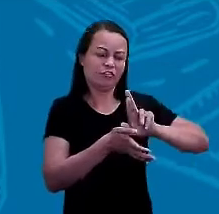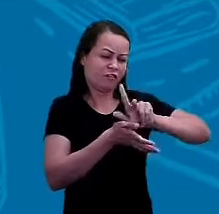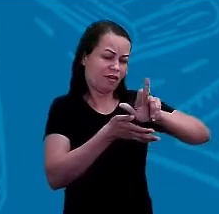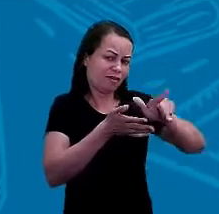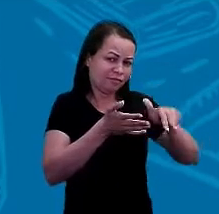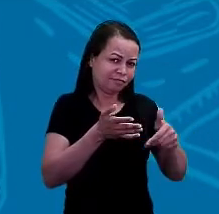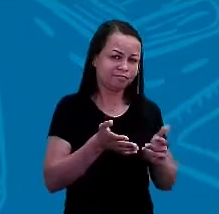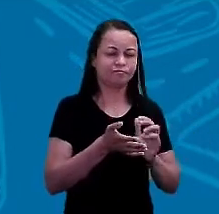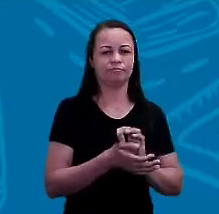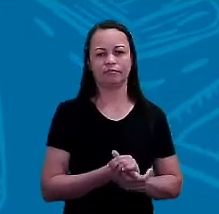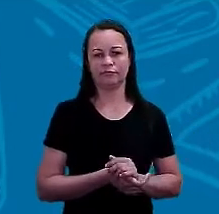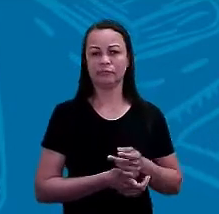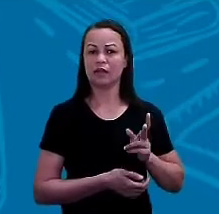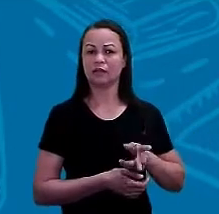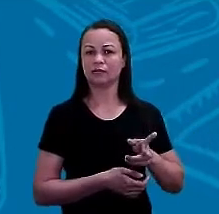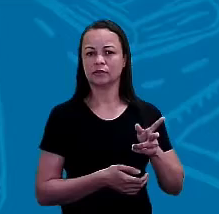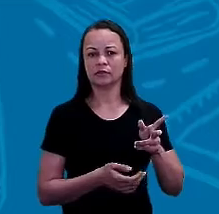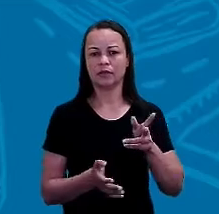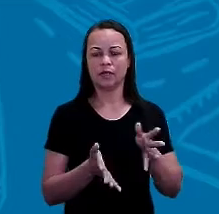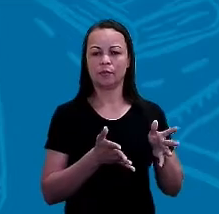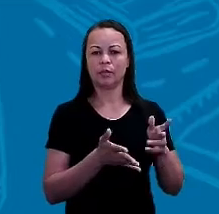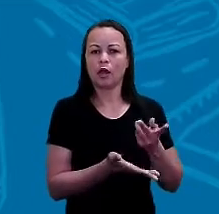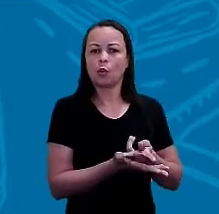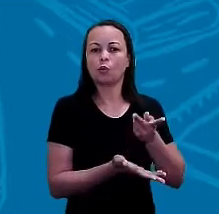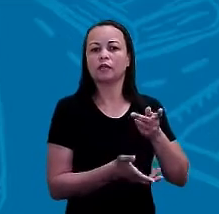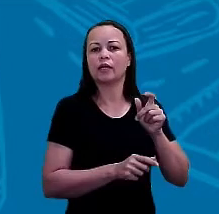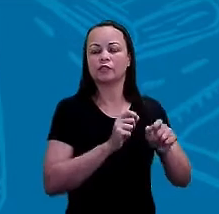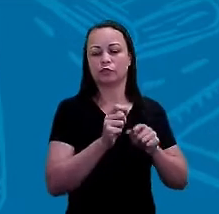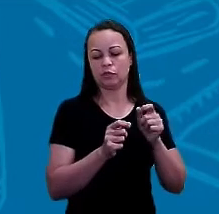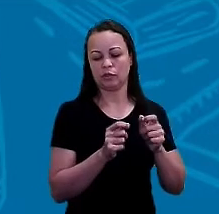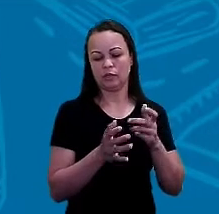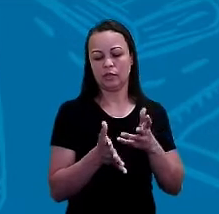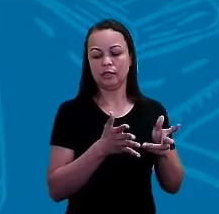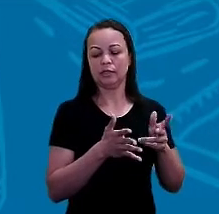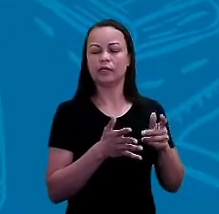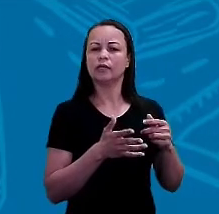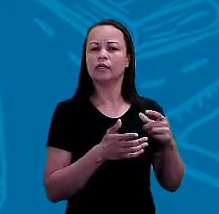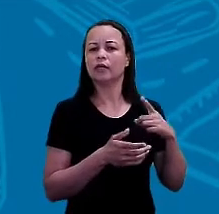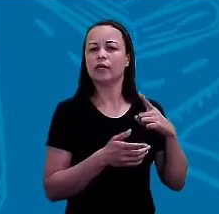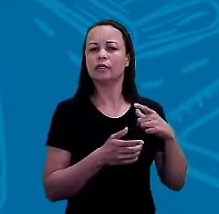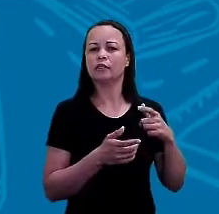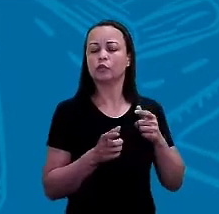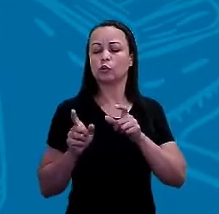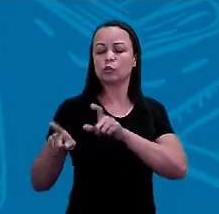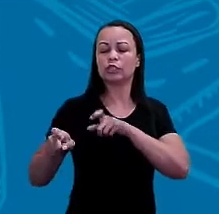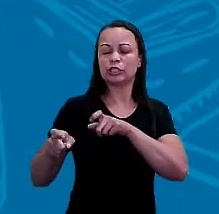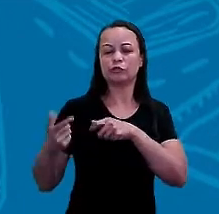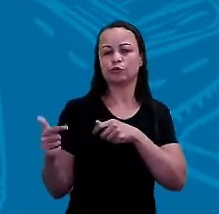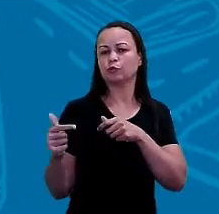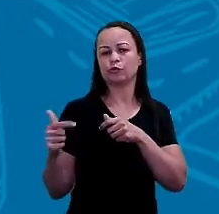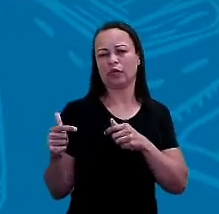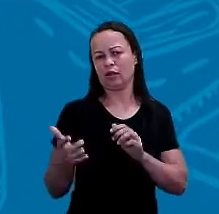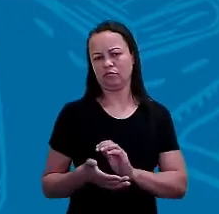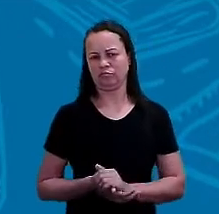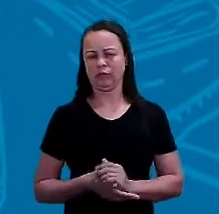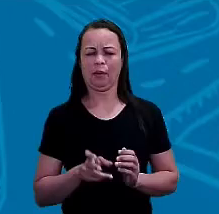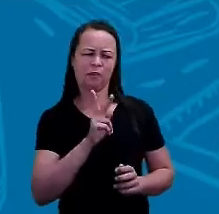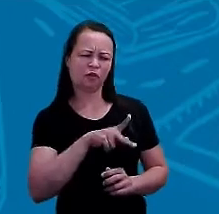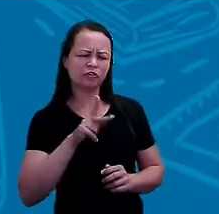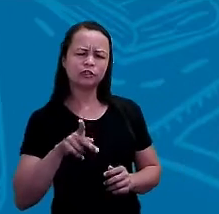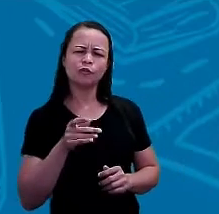diversificada, geralmente nas zonas rurais, no campo eu não tenho. Professora, eu moro no